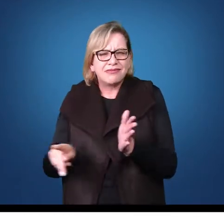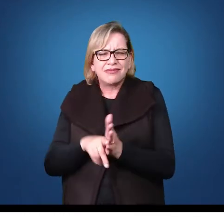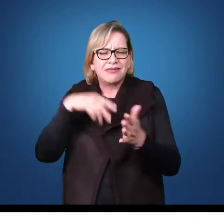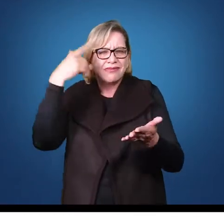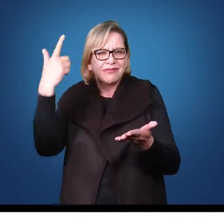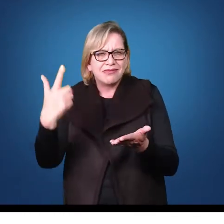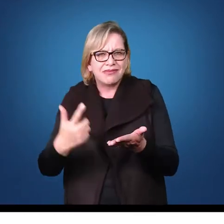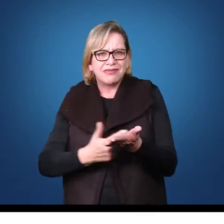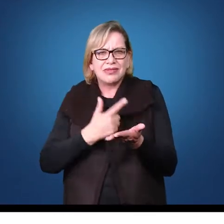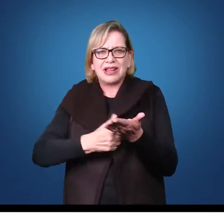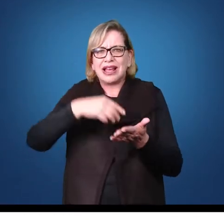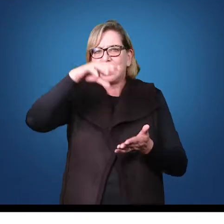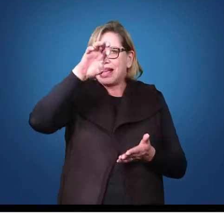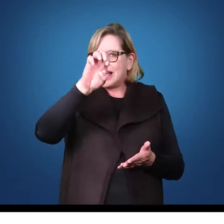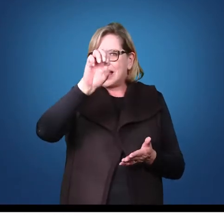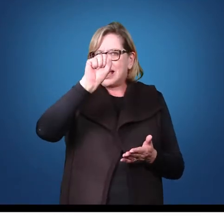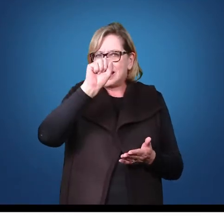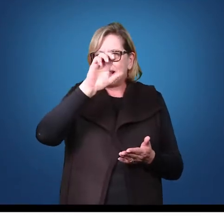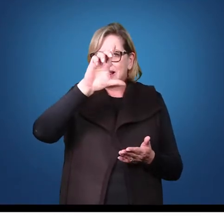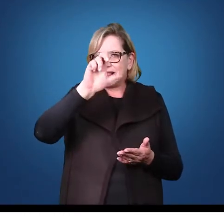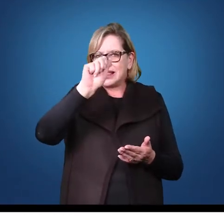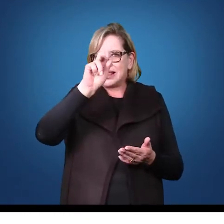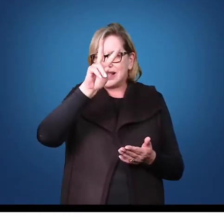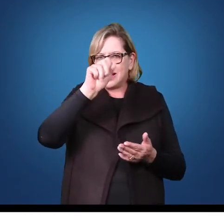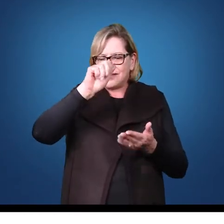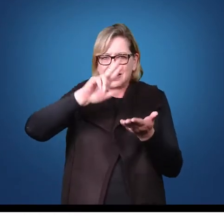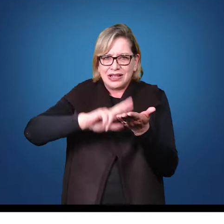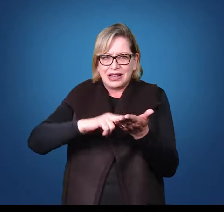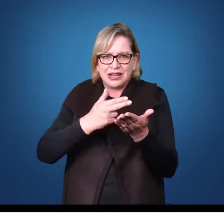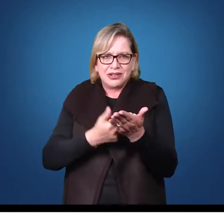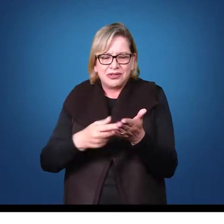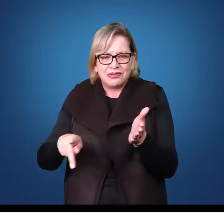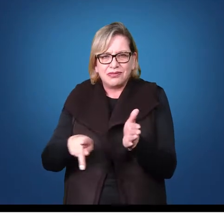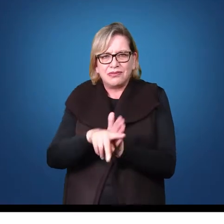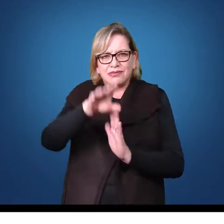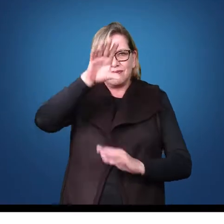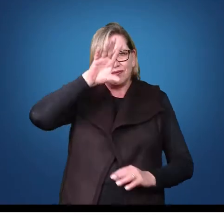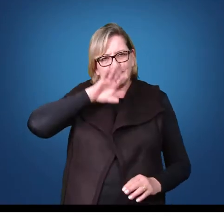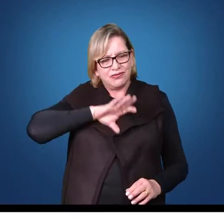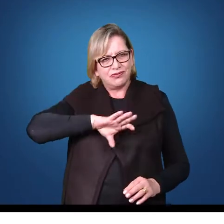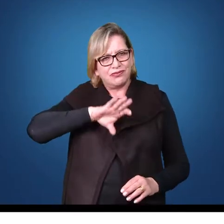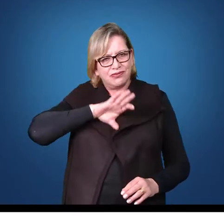literatura eslava. É ela que traduz para a língua portuguesa. Comecem a observar.